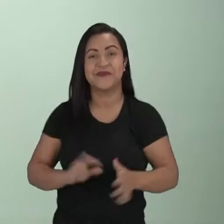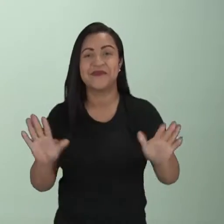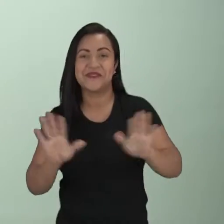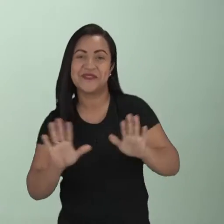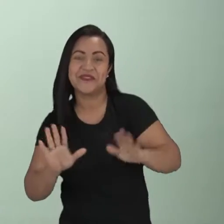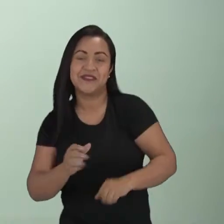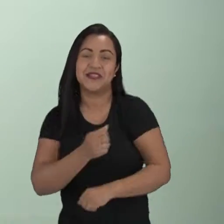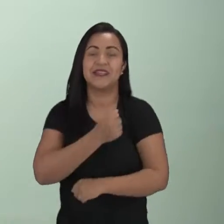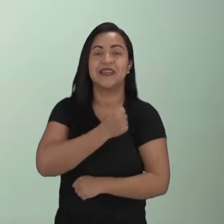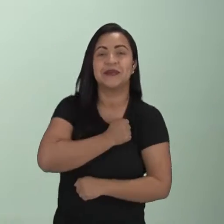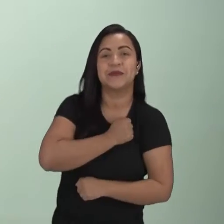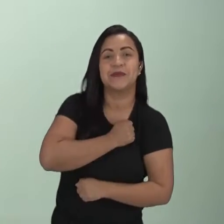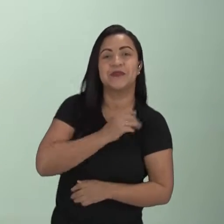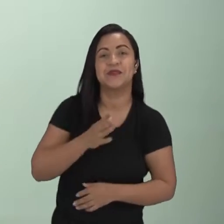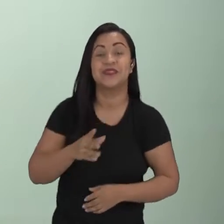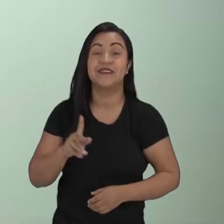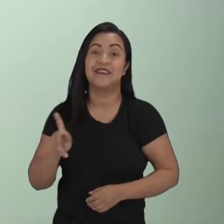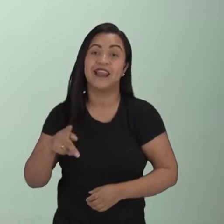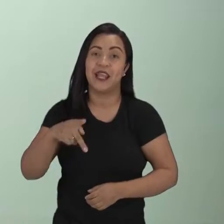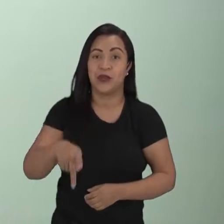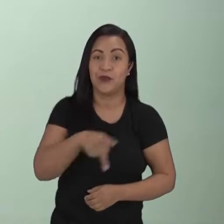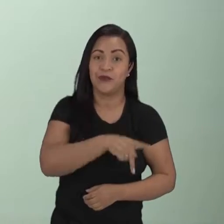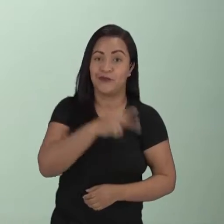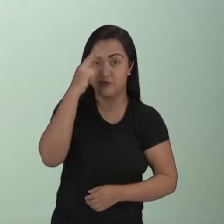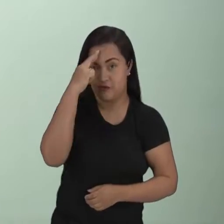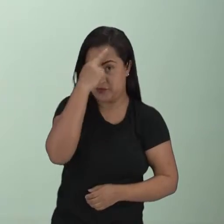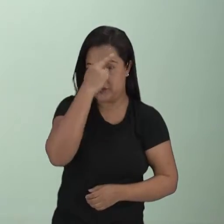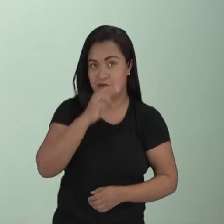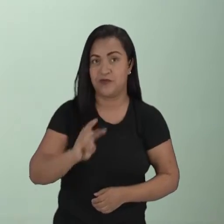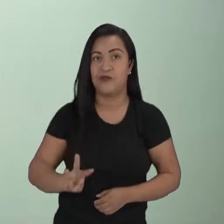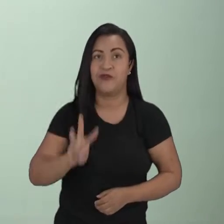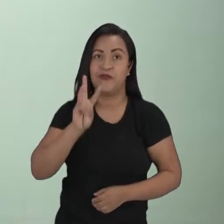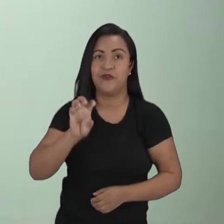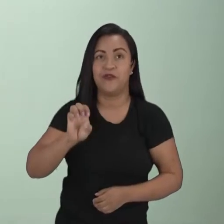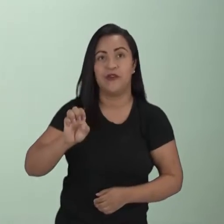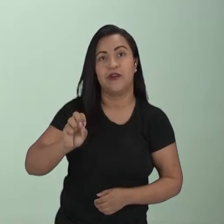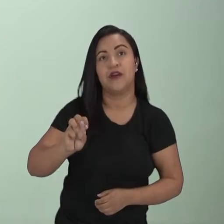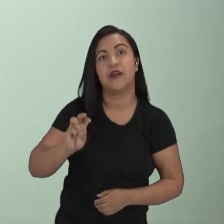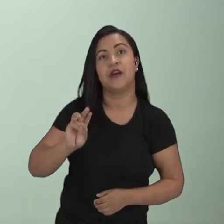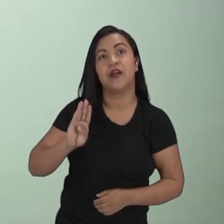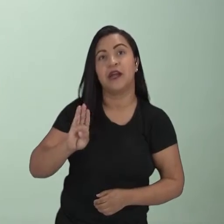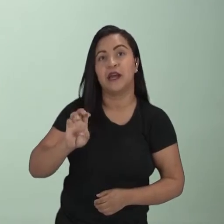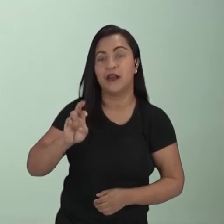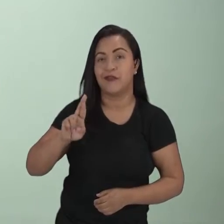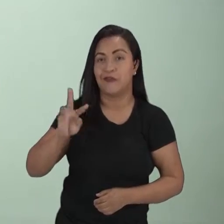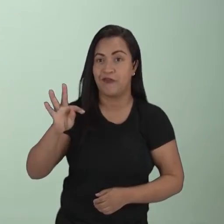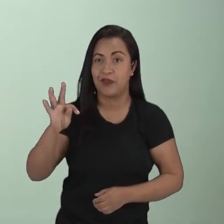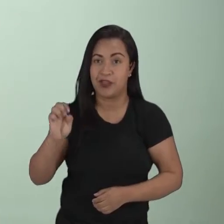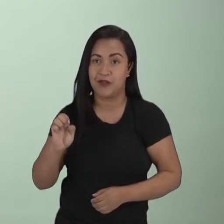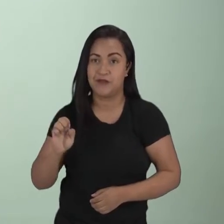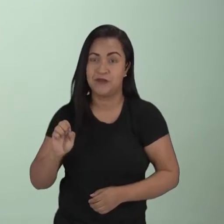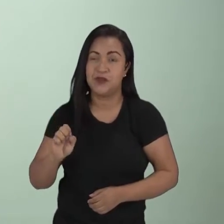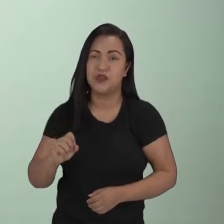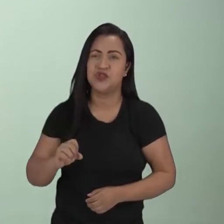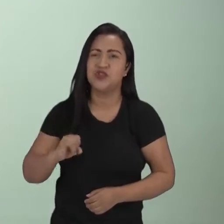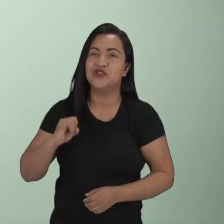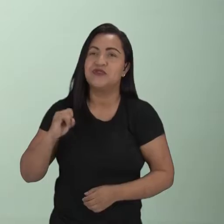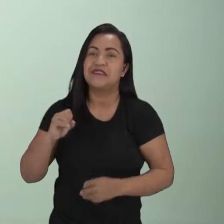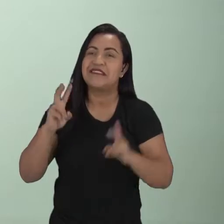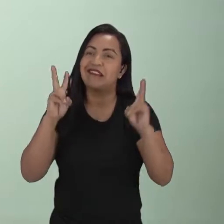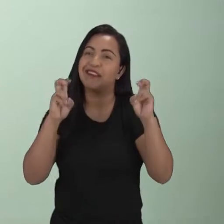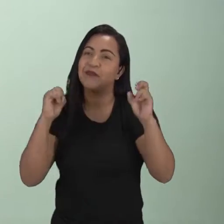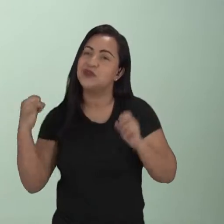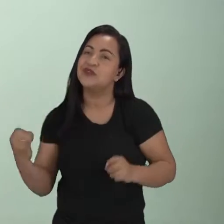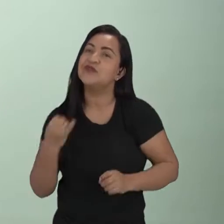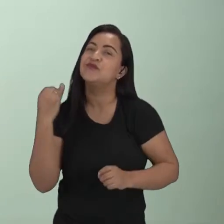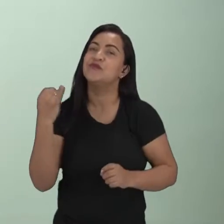Olá, meus queridos, aqui é o professor Webert de História e hoje iremos falar de uma temática mais do que importante, tanto